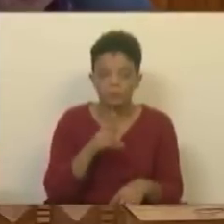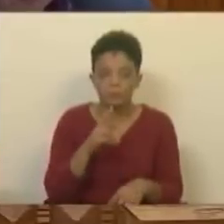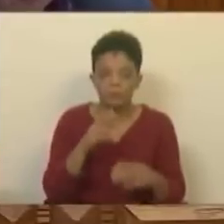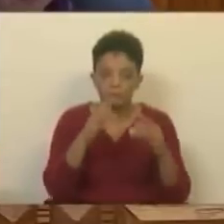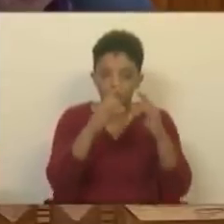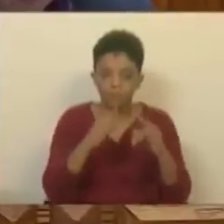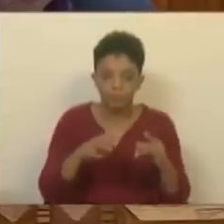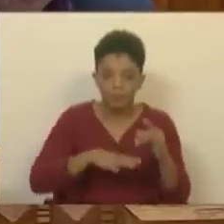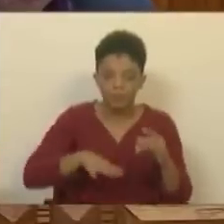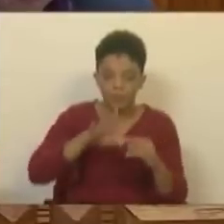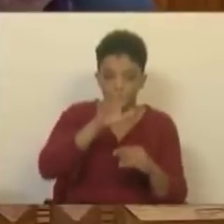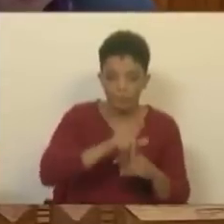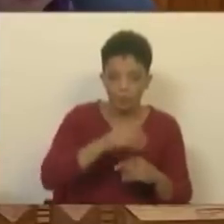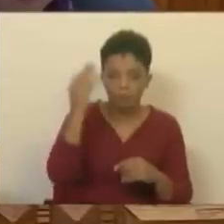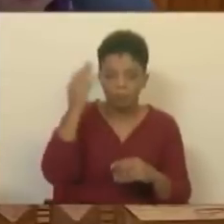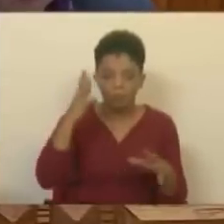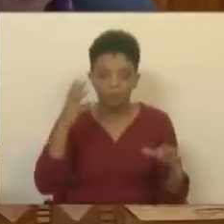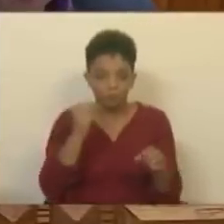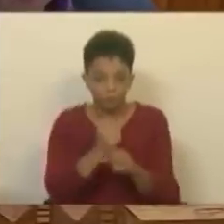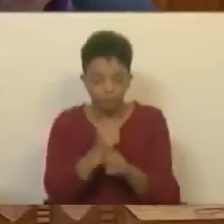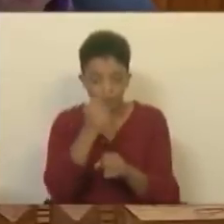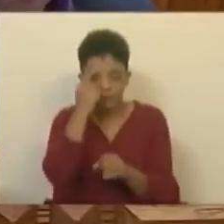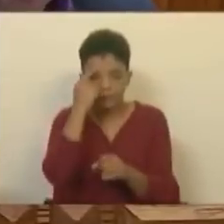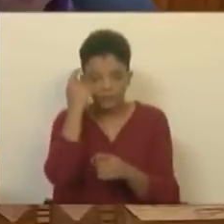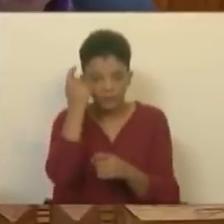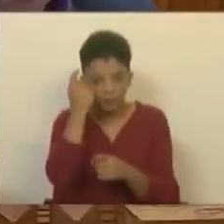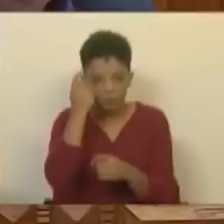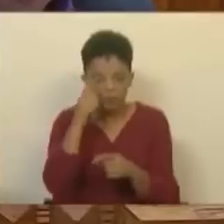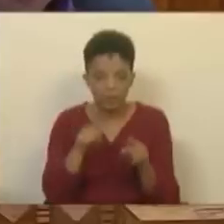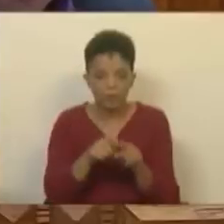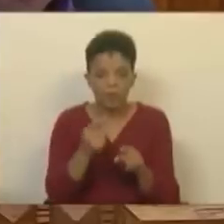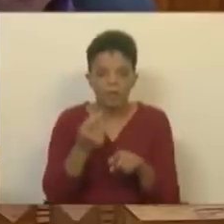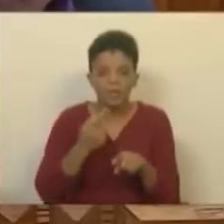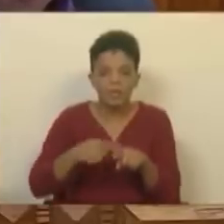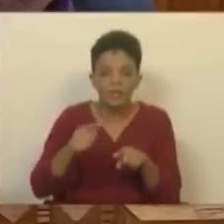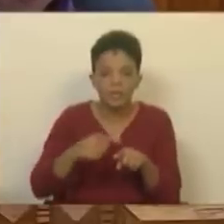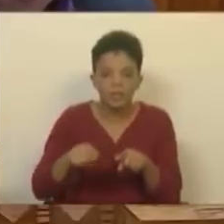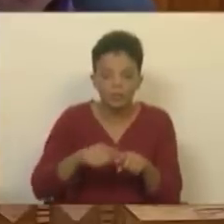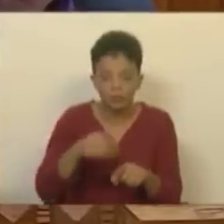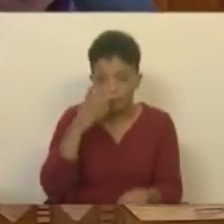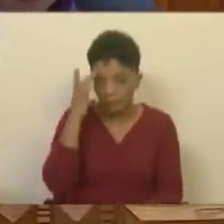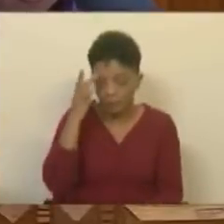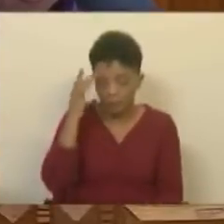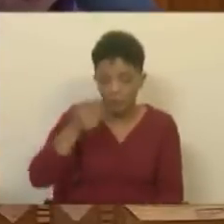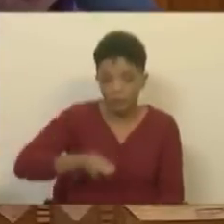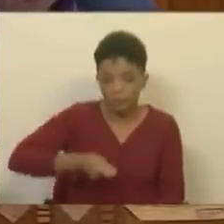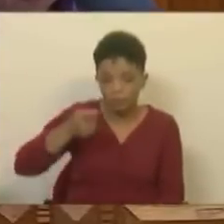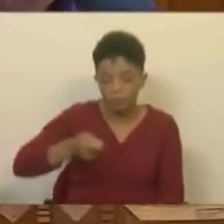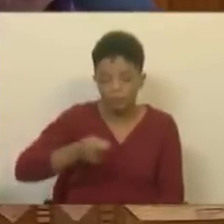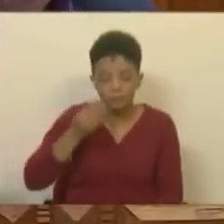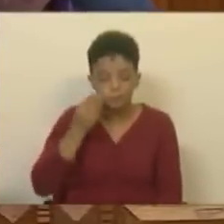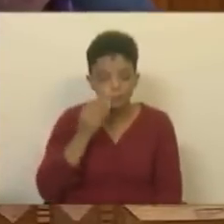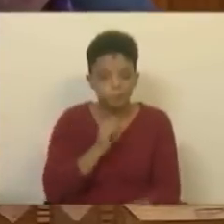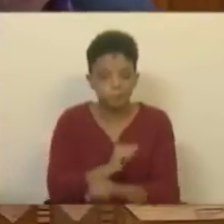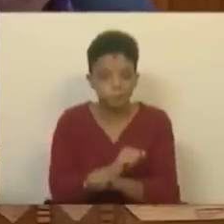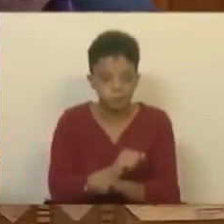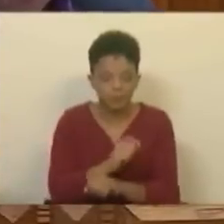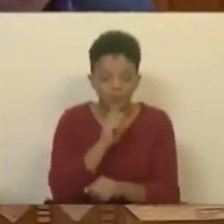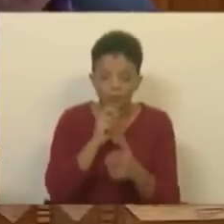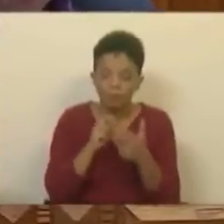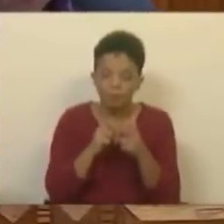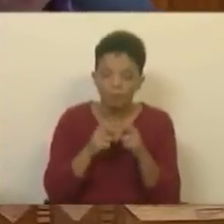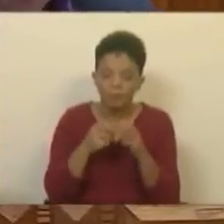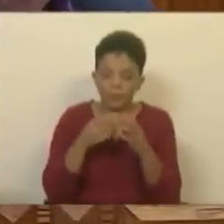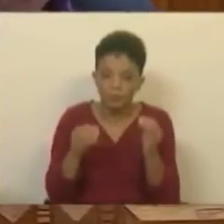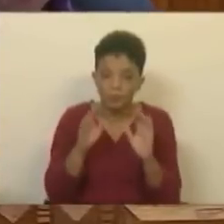nas áreas metropolitanas de Lisboa e Porto considerou-se que entre o crédito fácil e o arrendamento se me congelado resolver esse